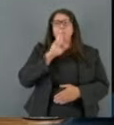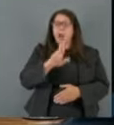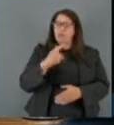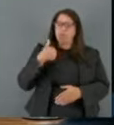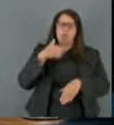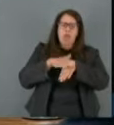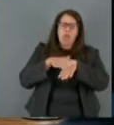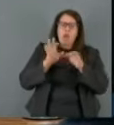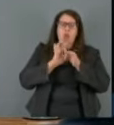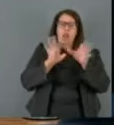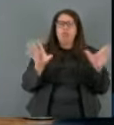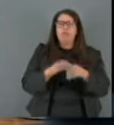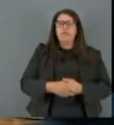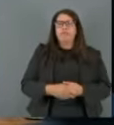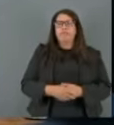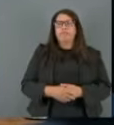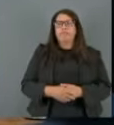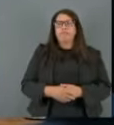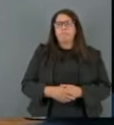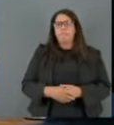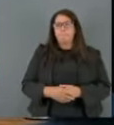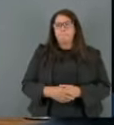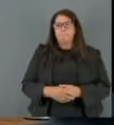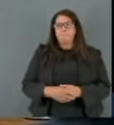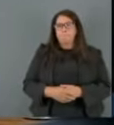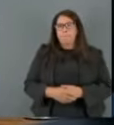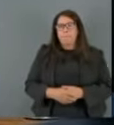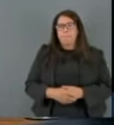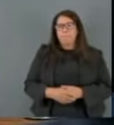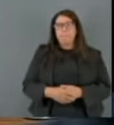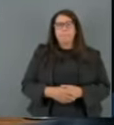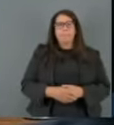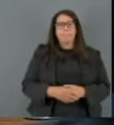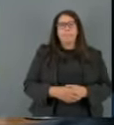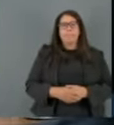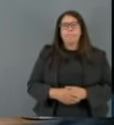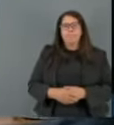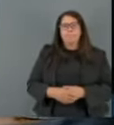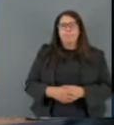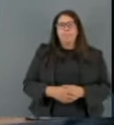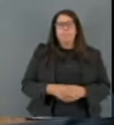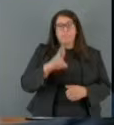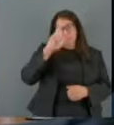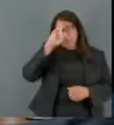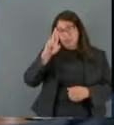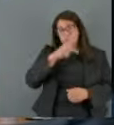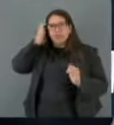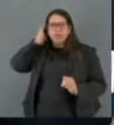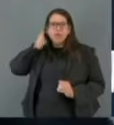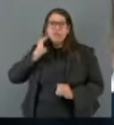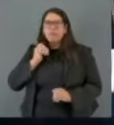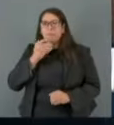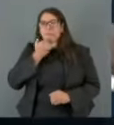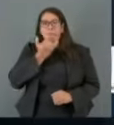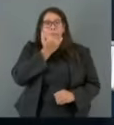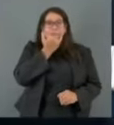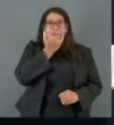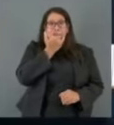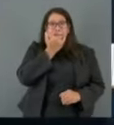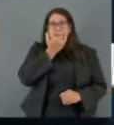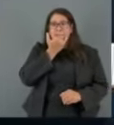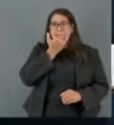a outras colocações. Senhor presidente, eu acho que isso não vai terminar tão cedo. Doutor Melibert, já